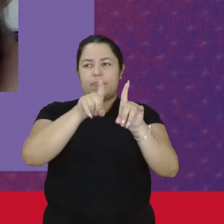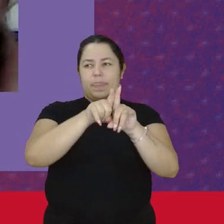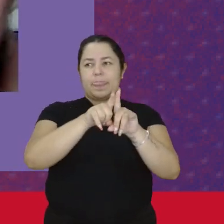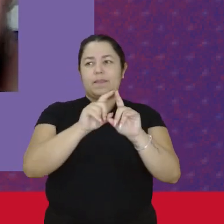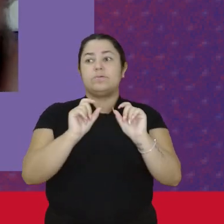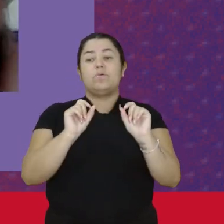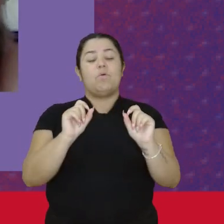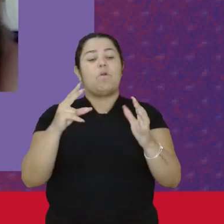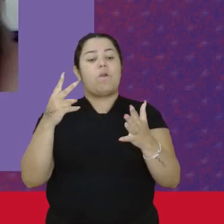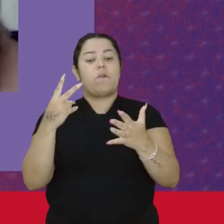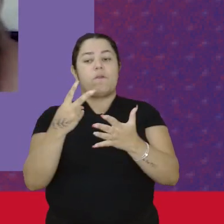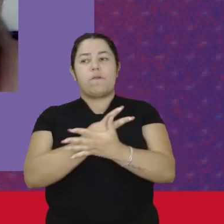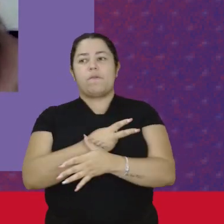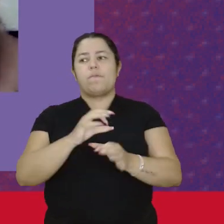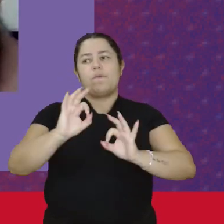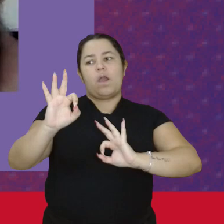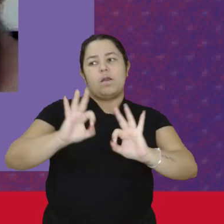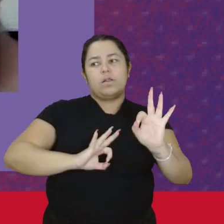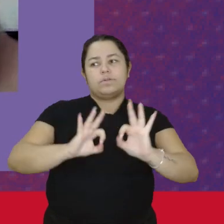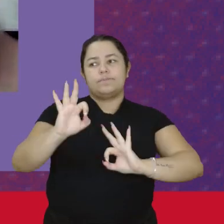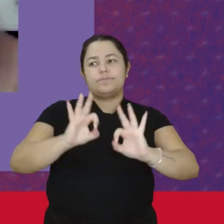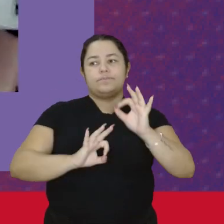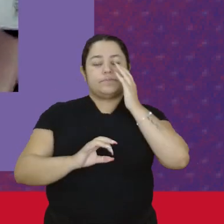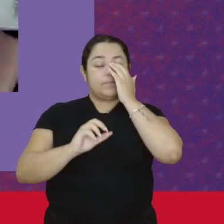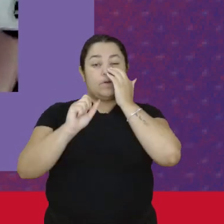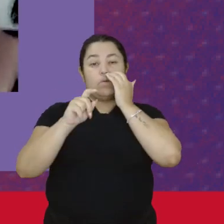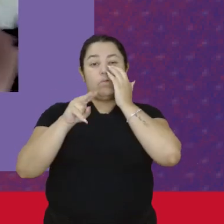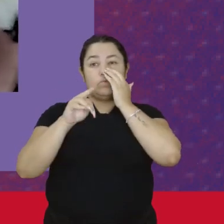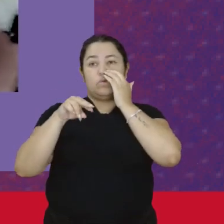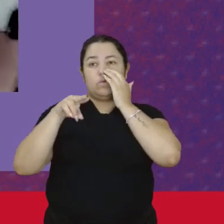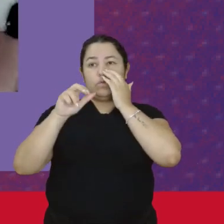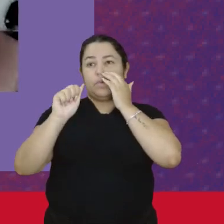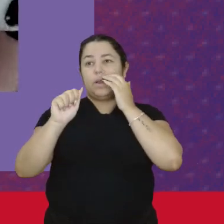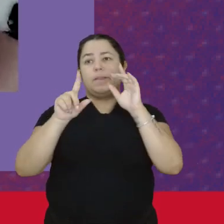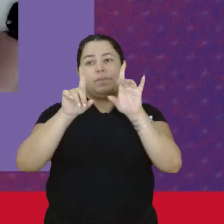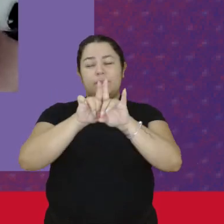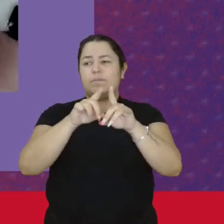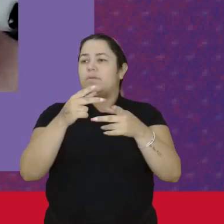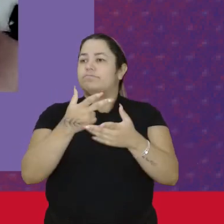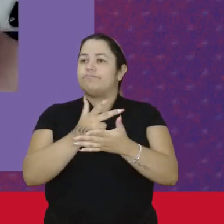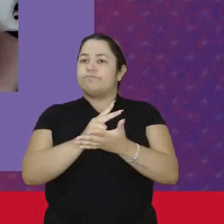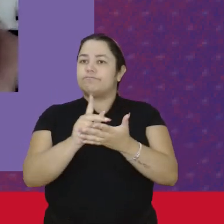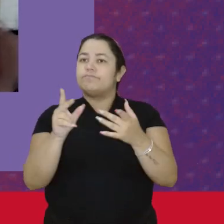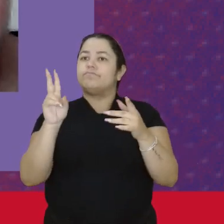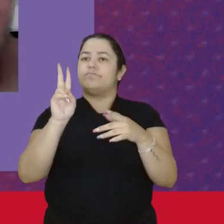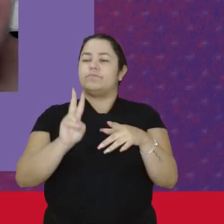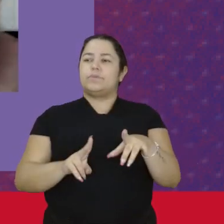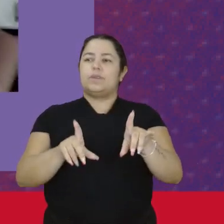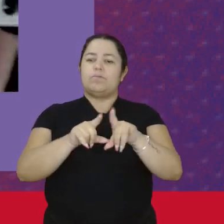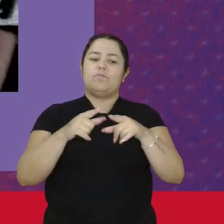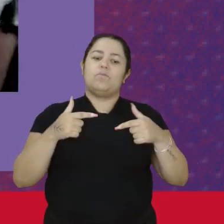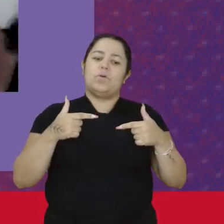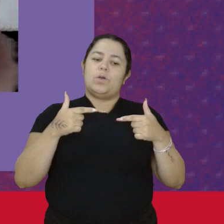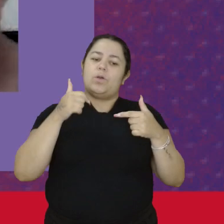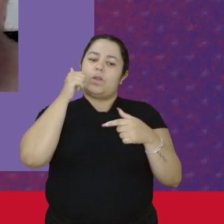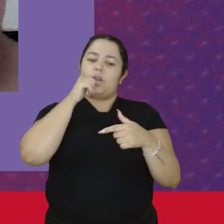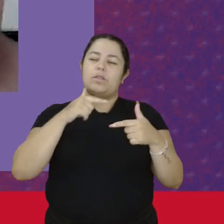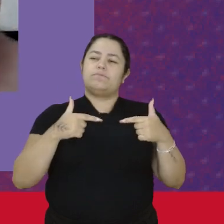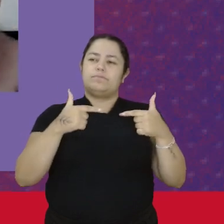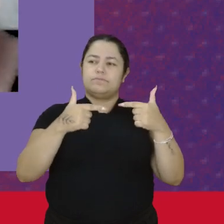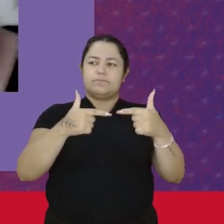de gerar uma organização autônoma, não é? Porque muitas vezes essas mulheres batalhadoras